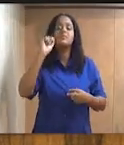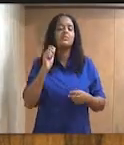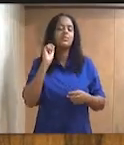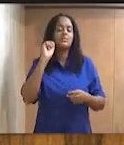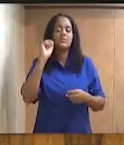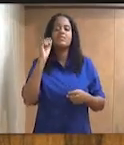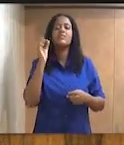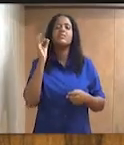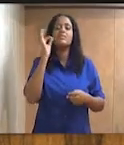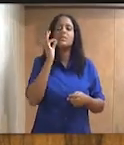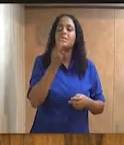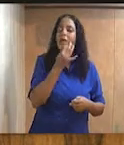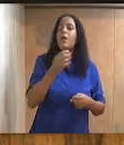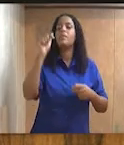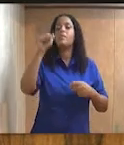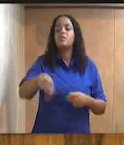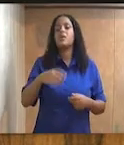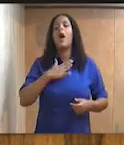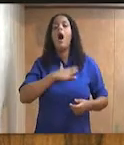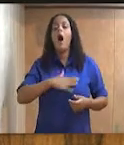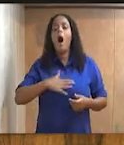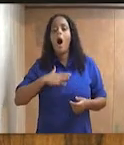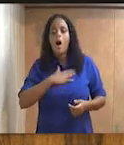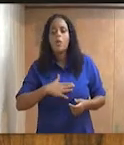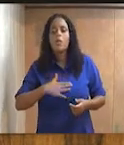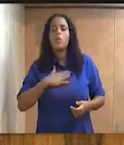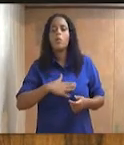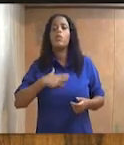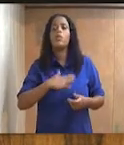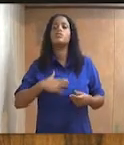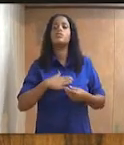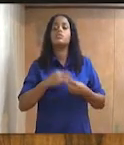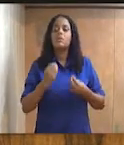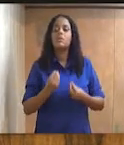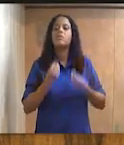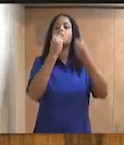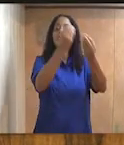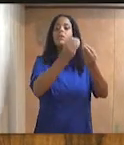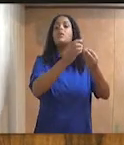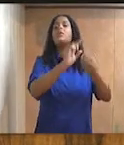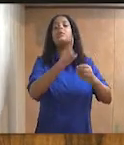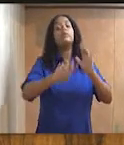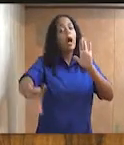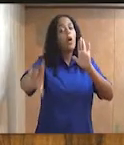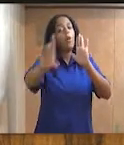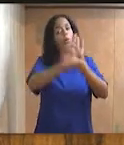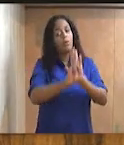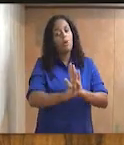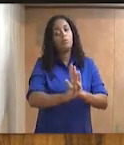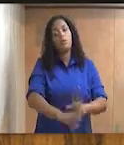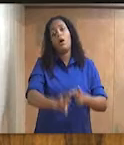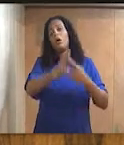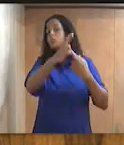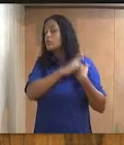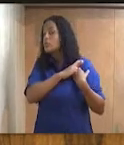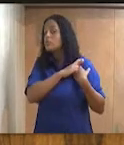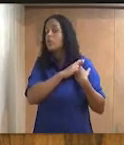ser em agosto. Essa antecipação não fere a lei de responsabilidade